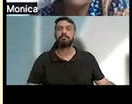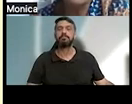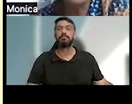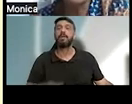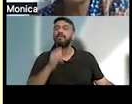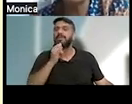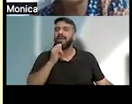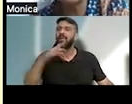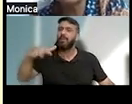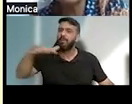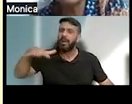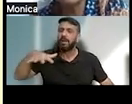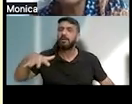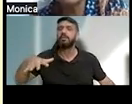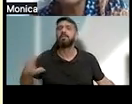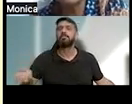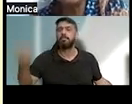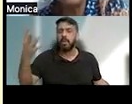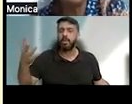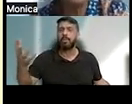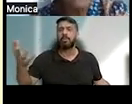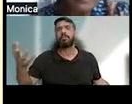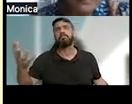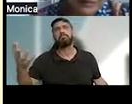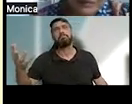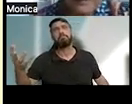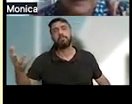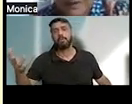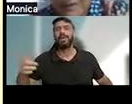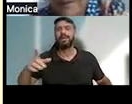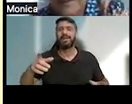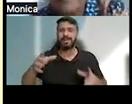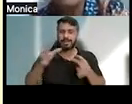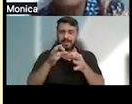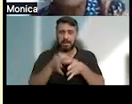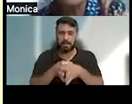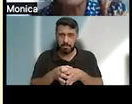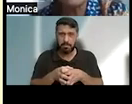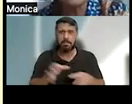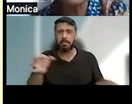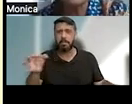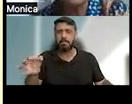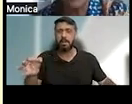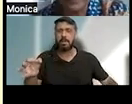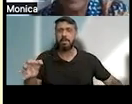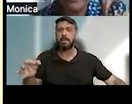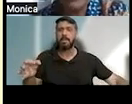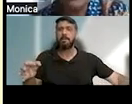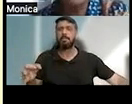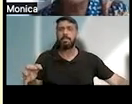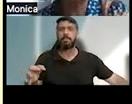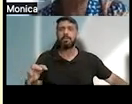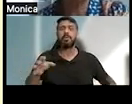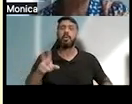essa parte de geração de um mini cérebro, um mini não sei o que, pode ser usada a